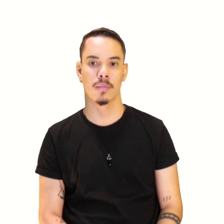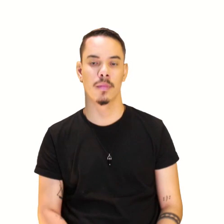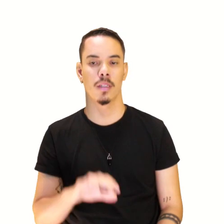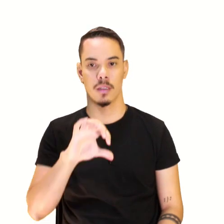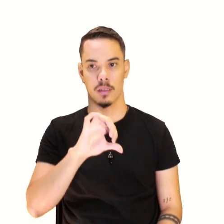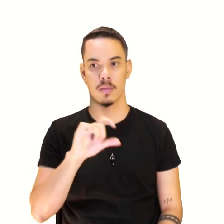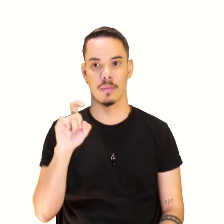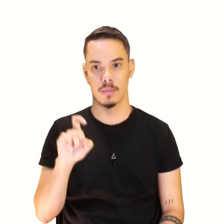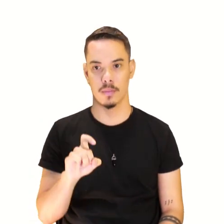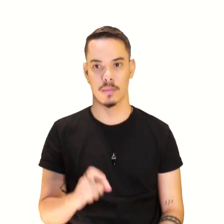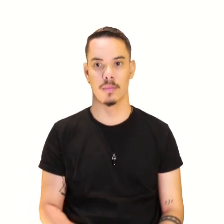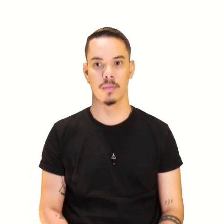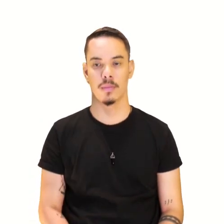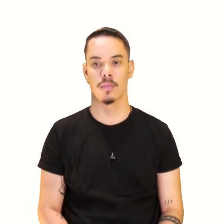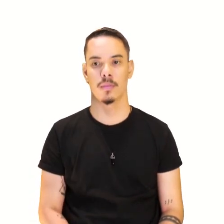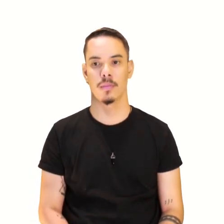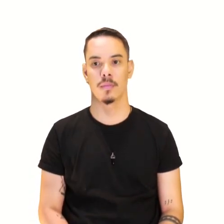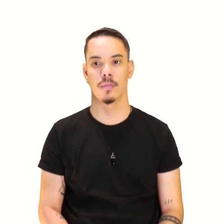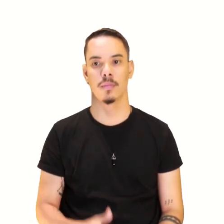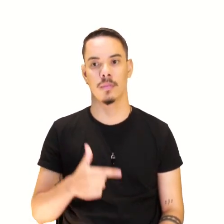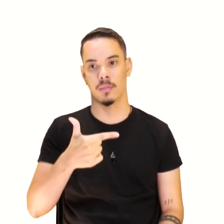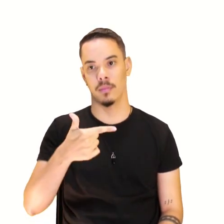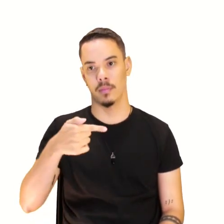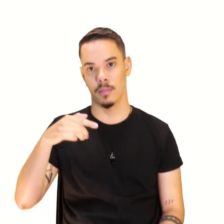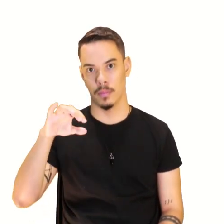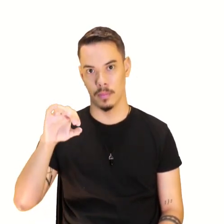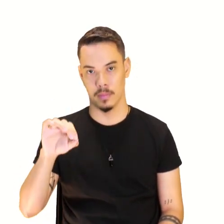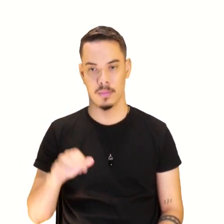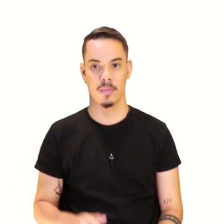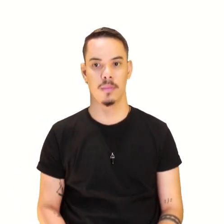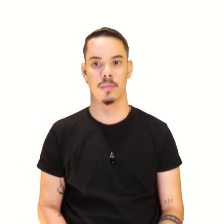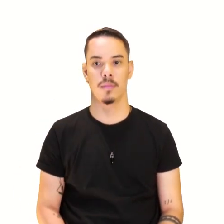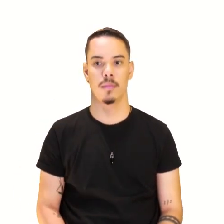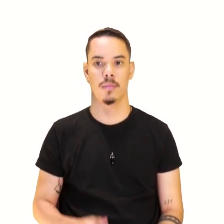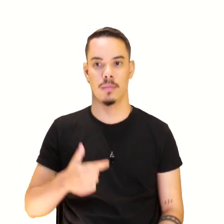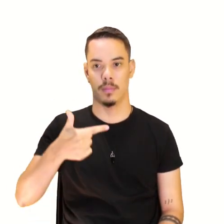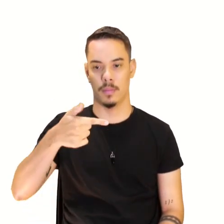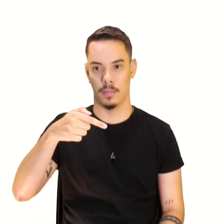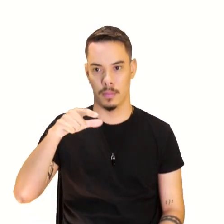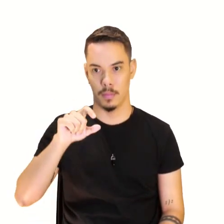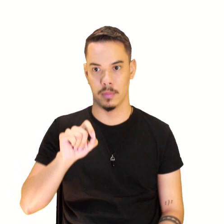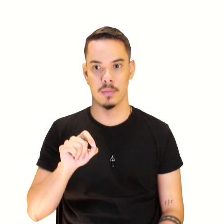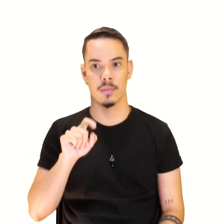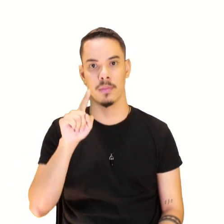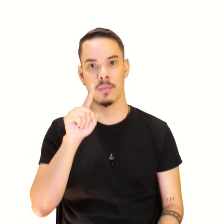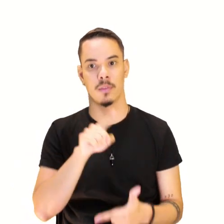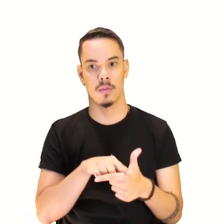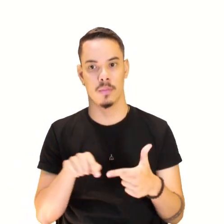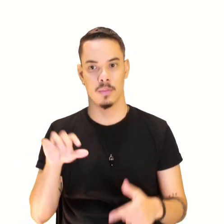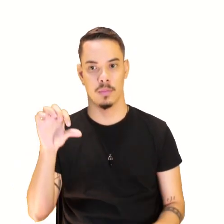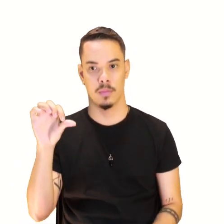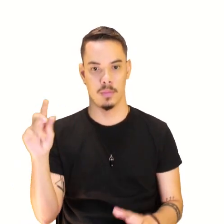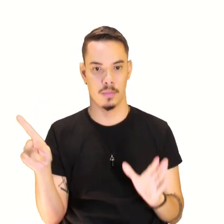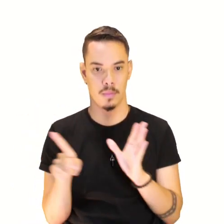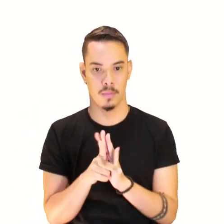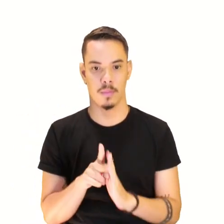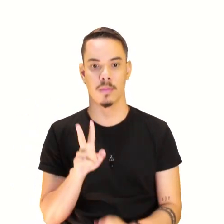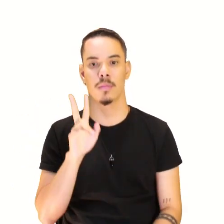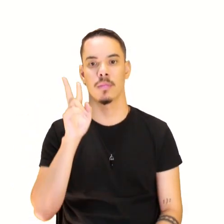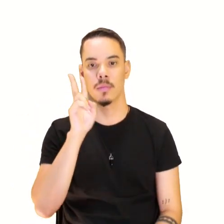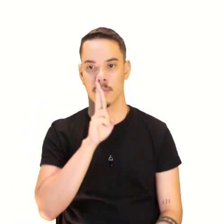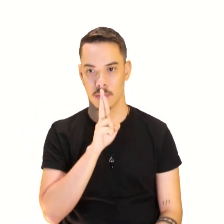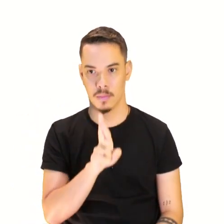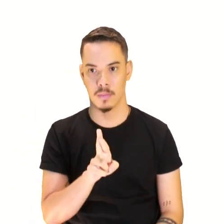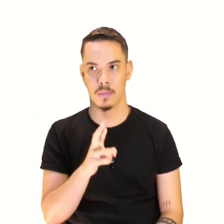X 27 vezes 1070 270 dividido para 9 resultado